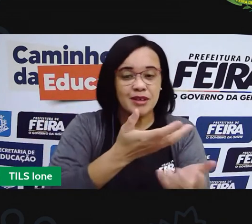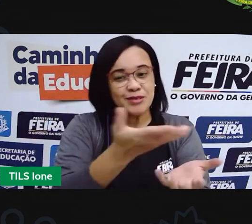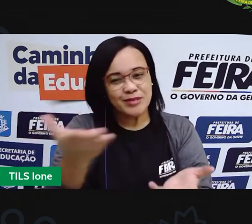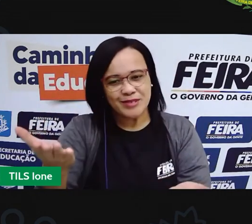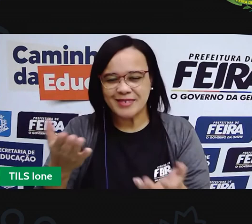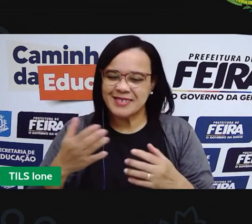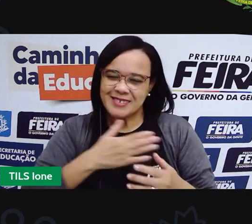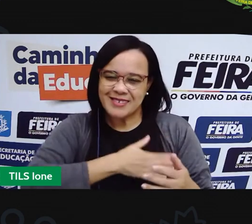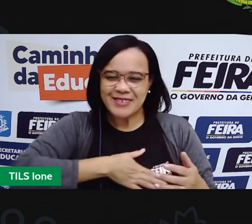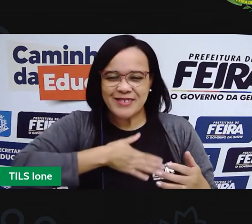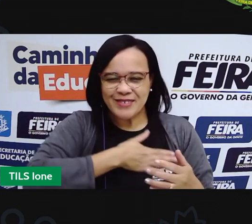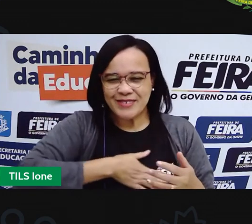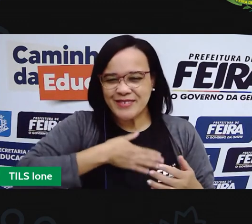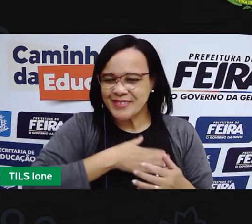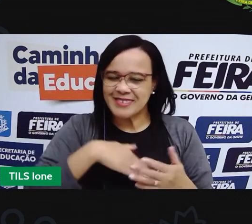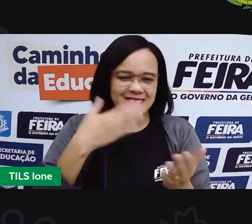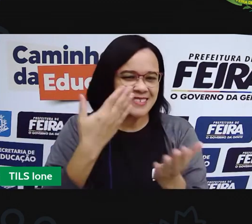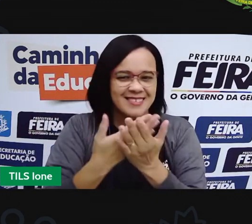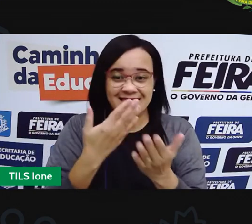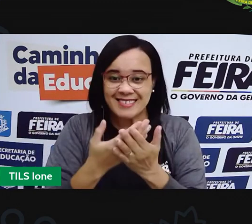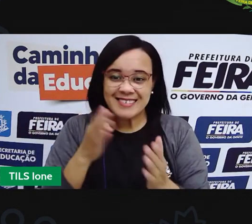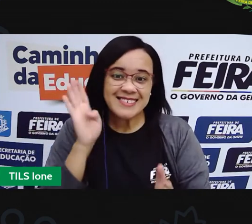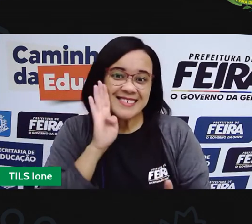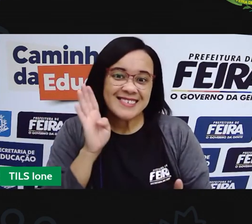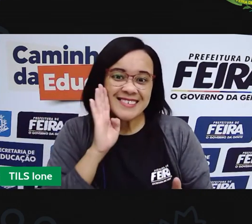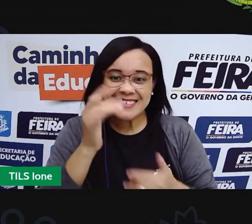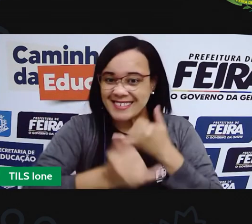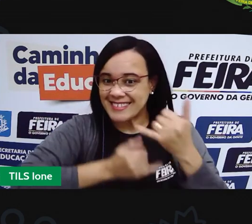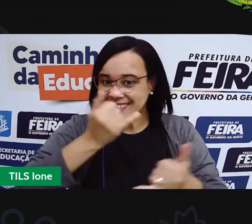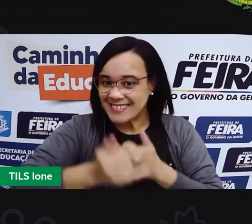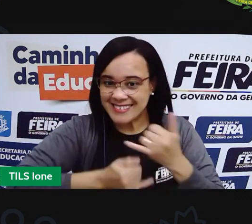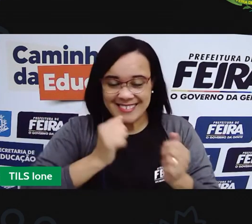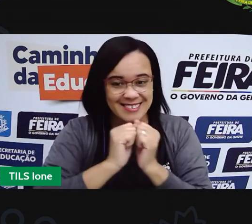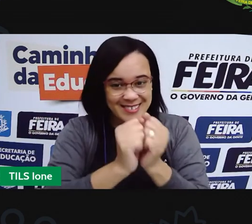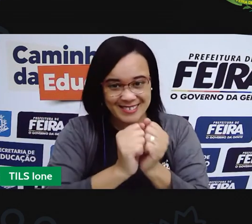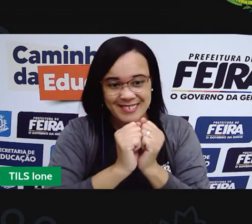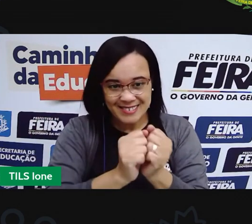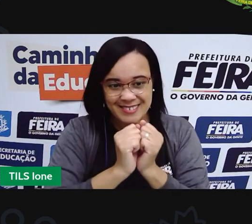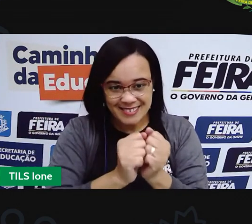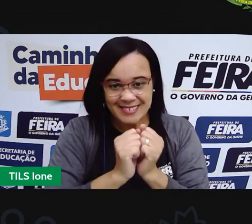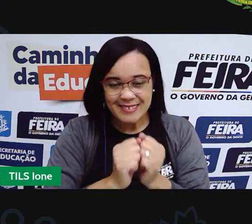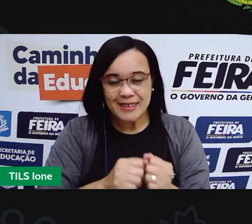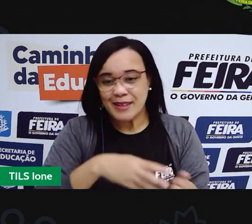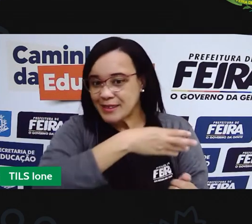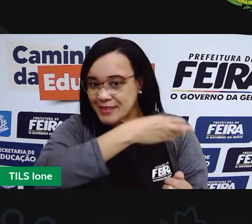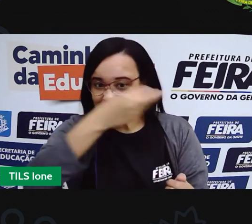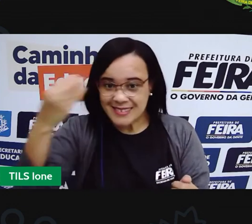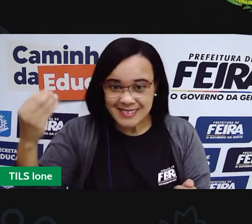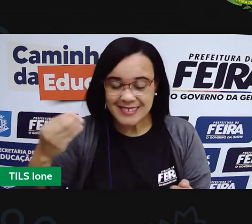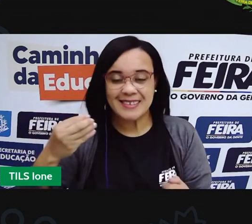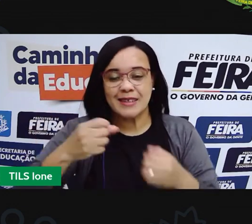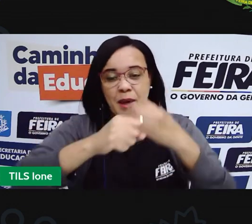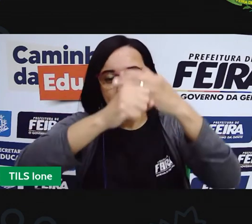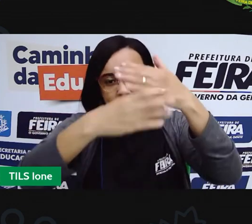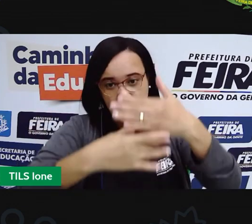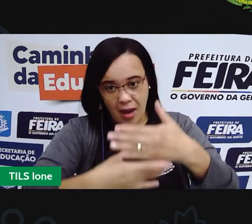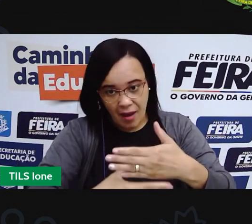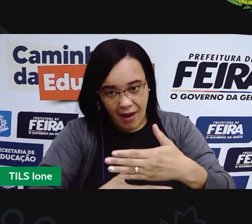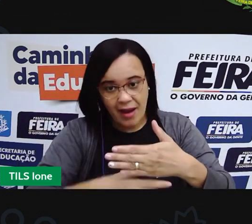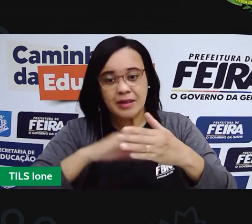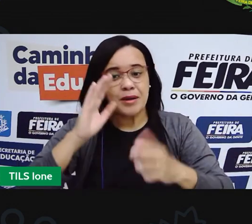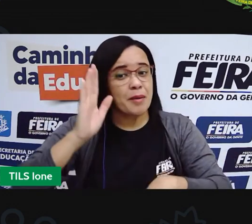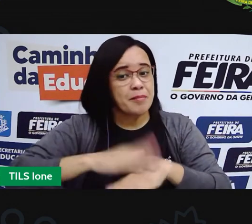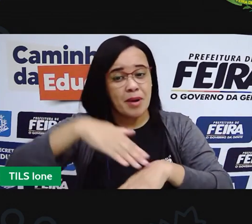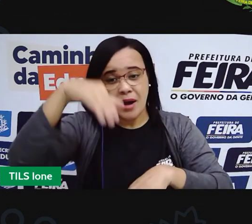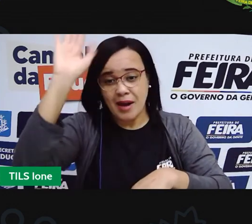aula. Se divertido aqui com a gente. Não esqueça de deixar um comentário dizendo que você mais